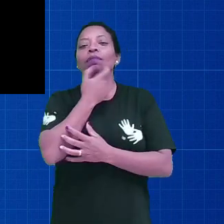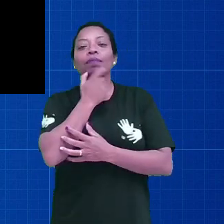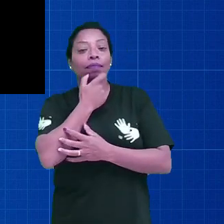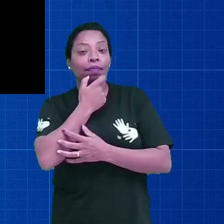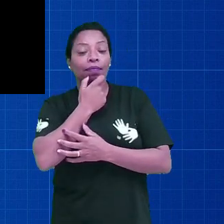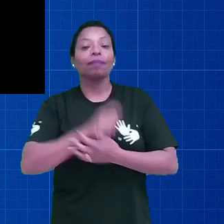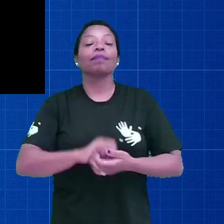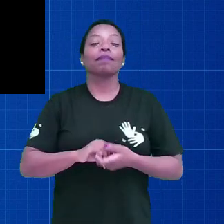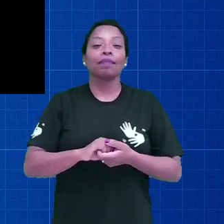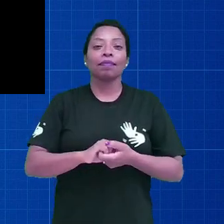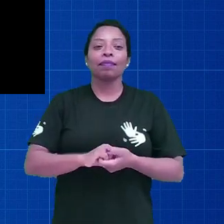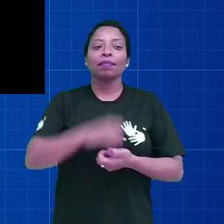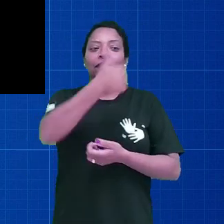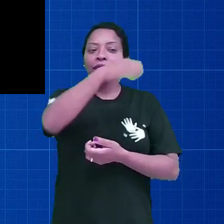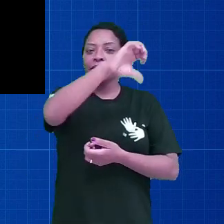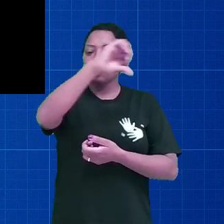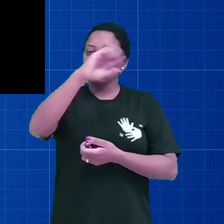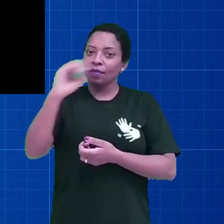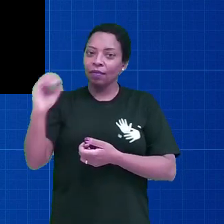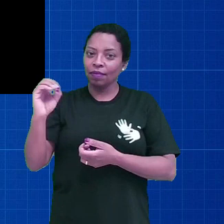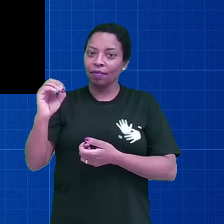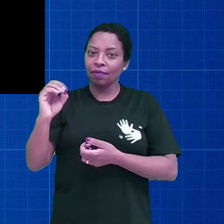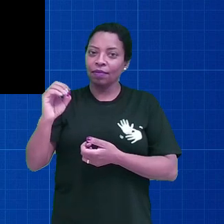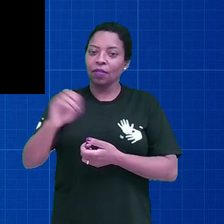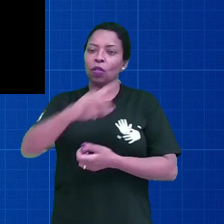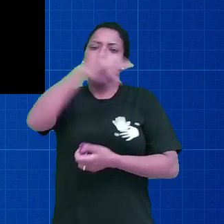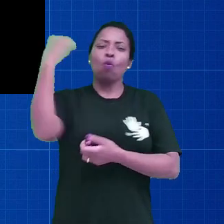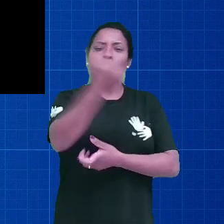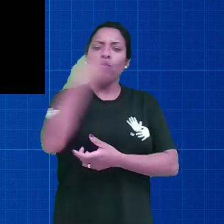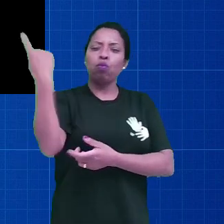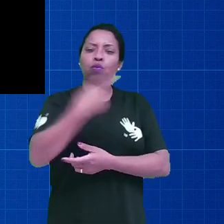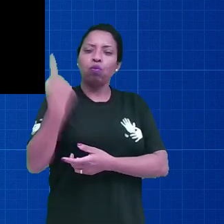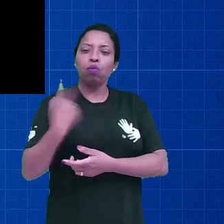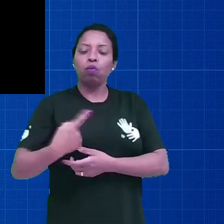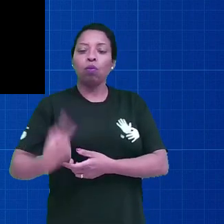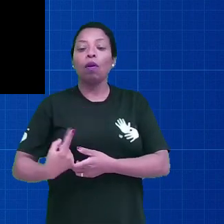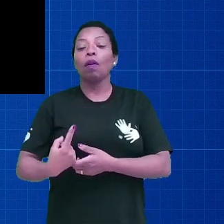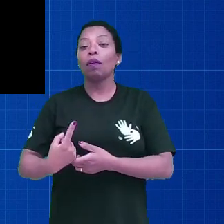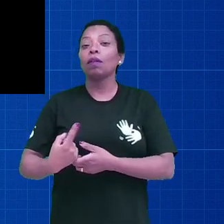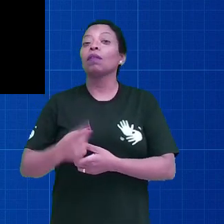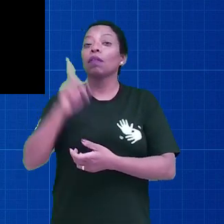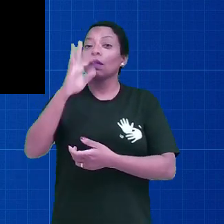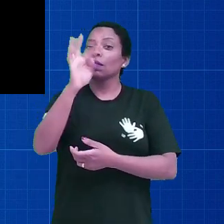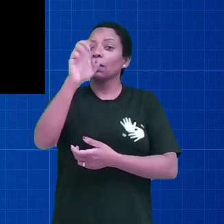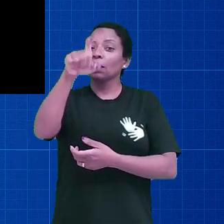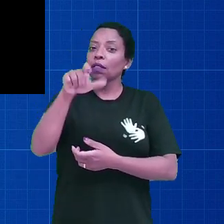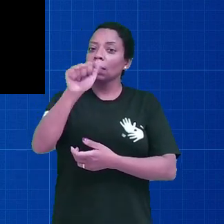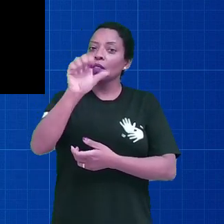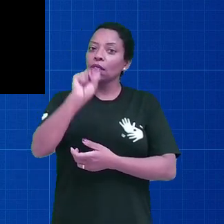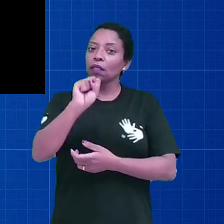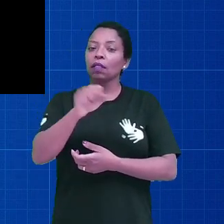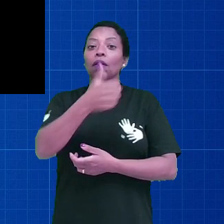anos. 1900, o mais mortífero furacão, Galveston, no Texas, matou cerca de 10